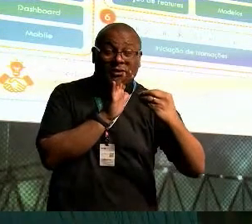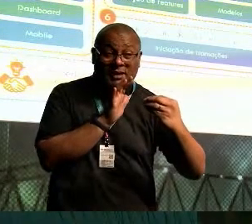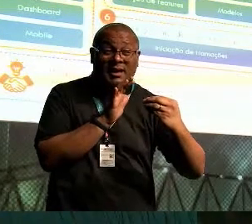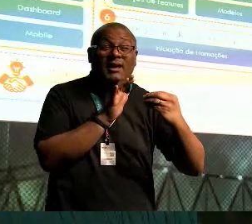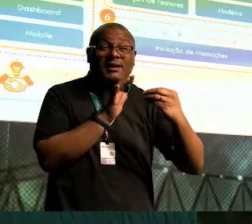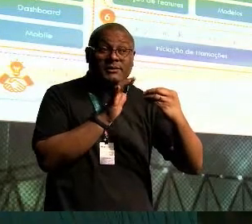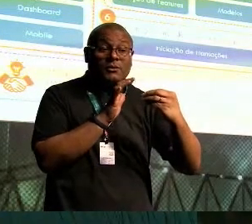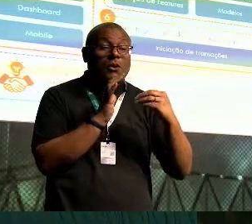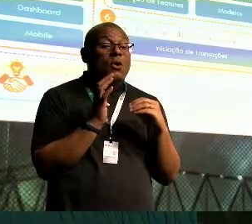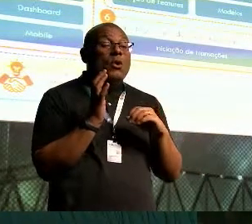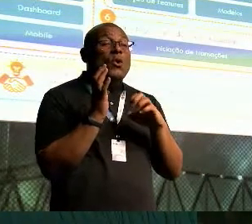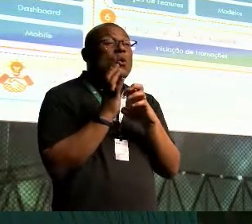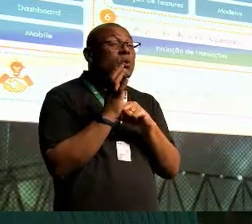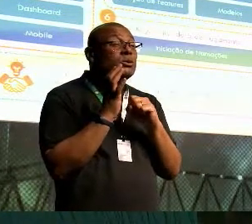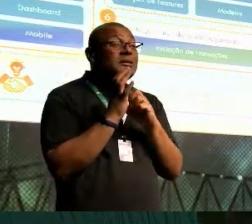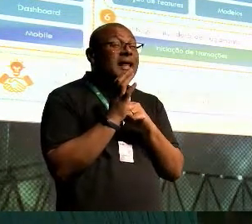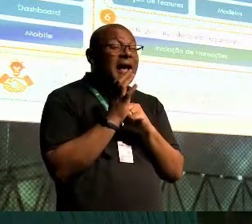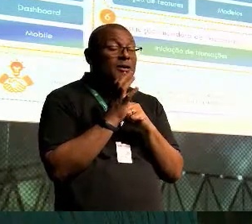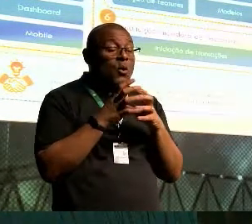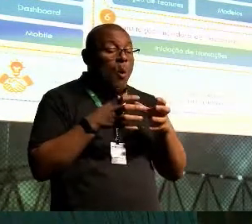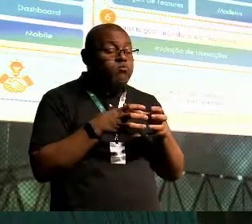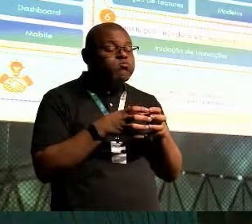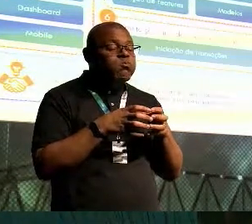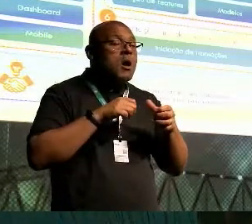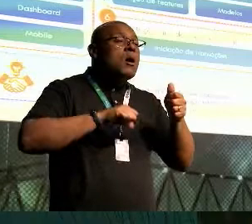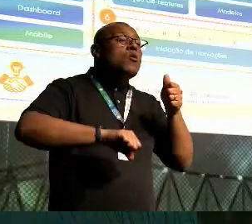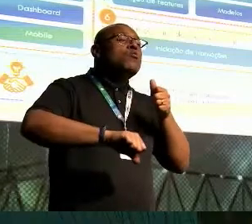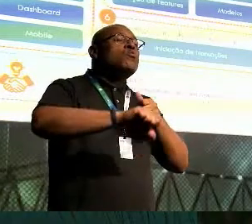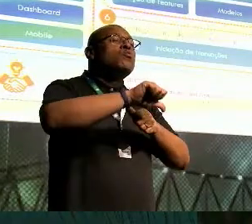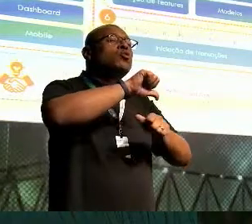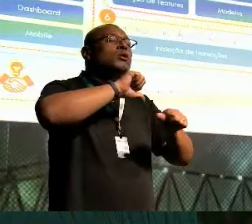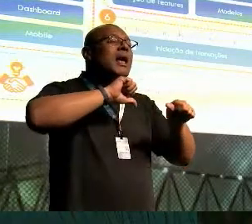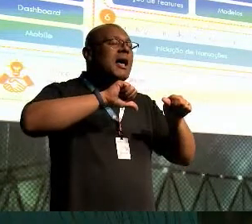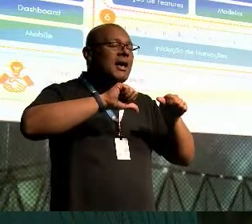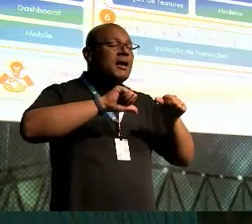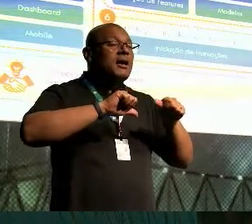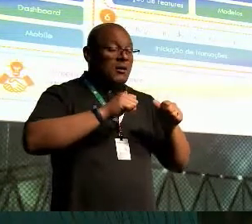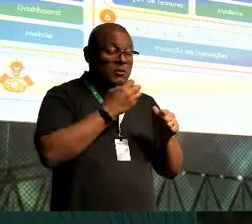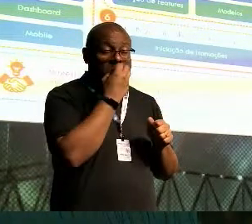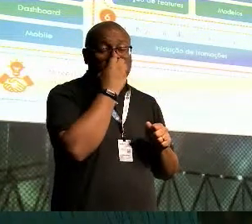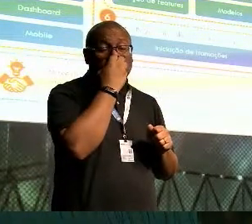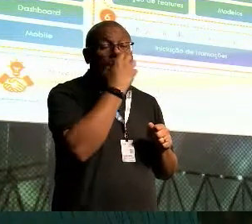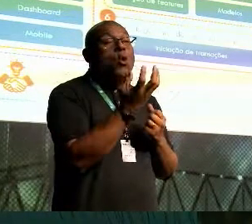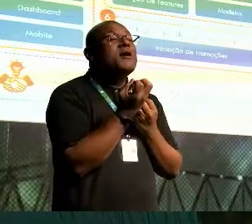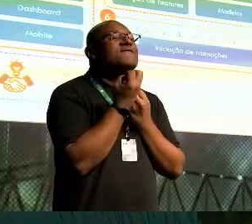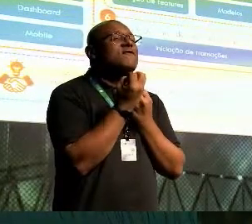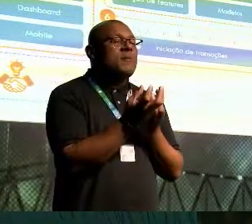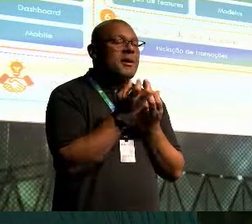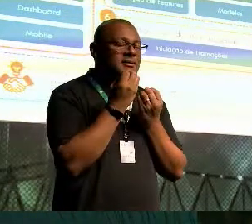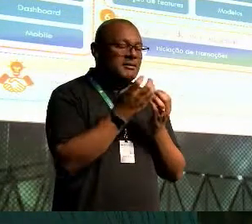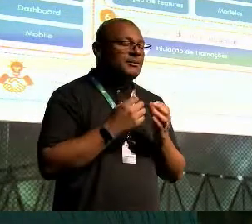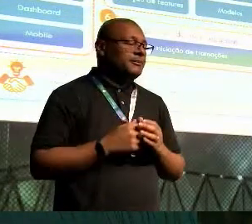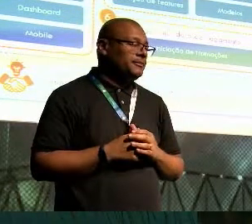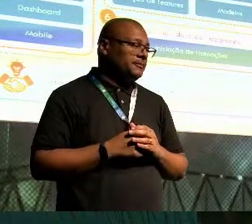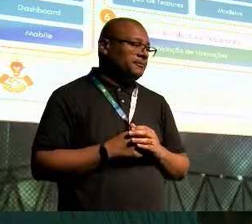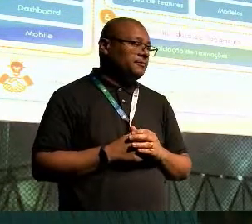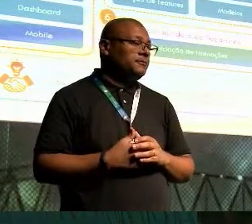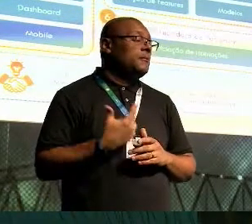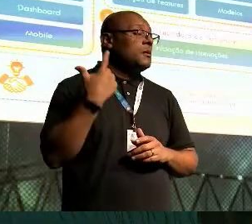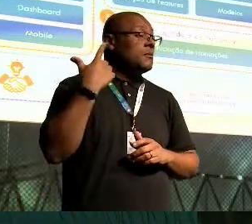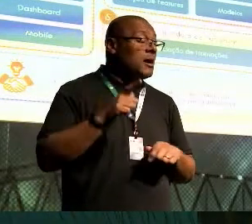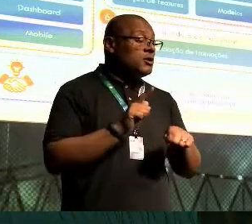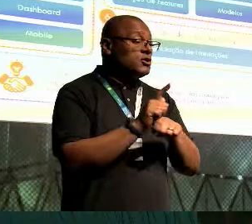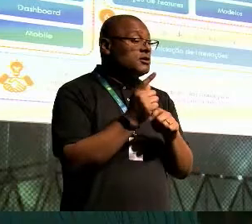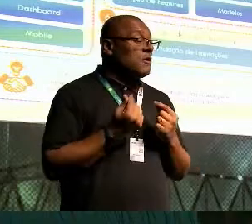tirar aquele dado bruto e transformar ele num diamante realmente. Essa parte do Analytics, então, passa por isso. Depois tem a